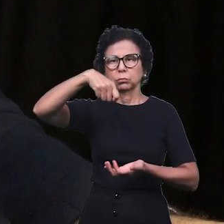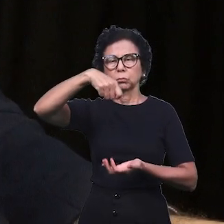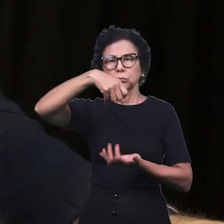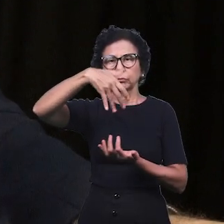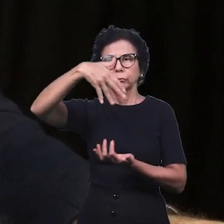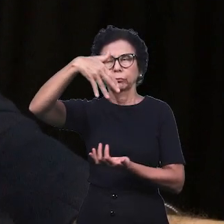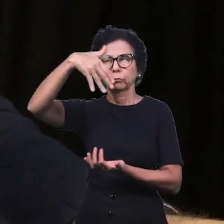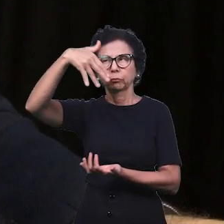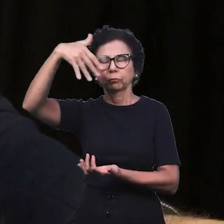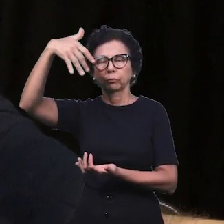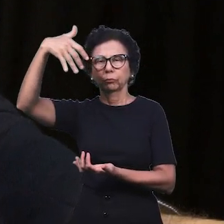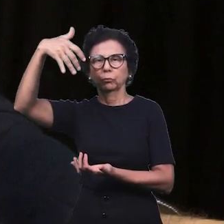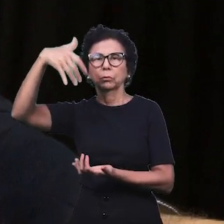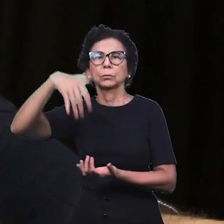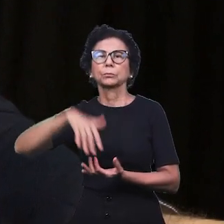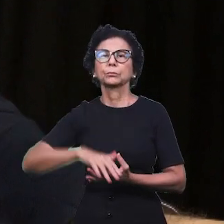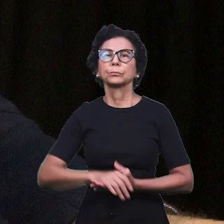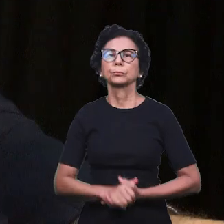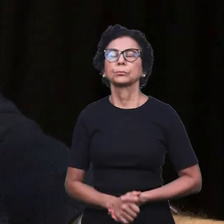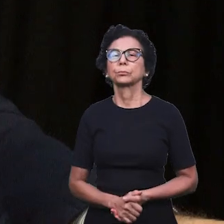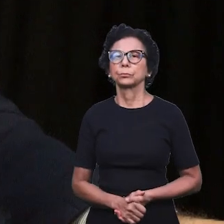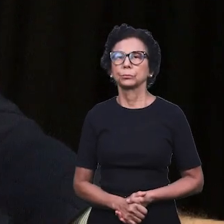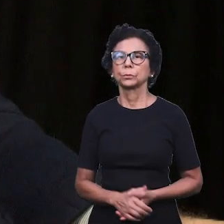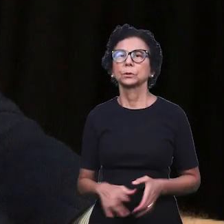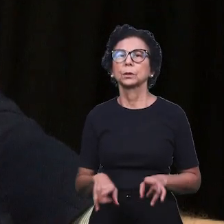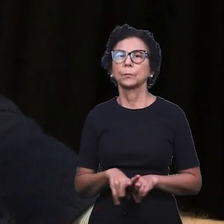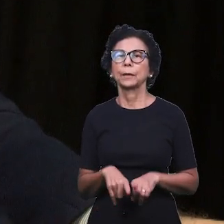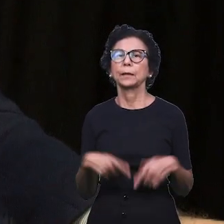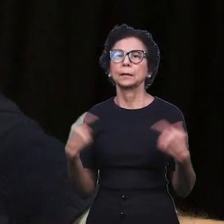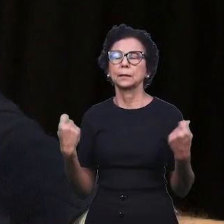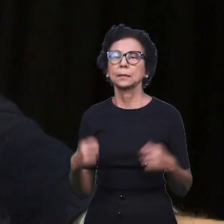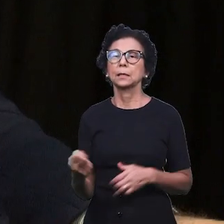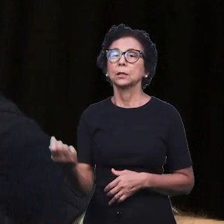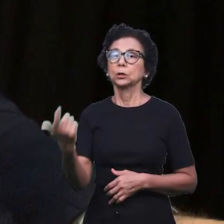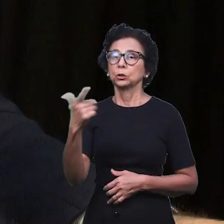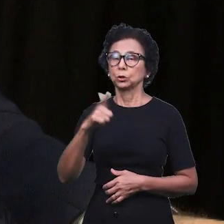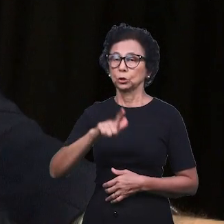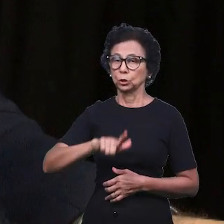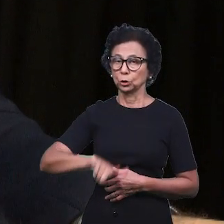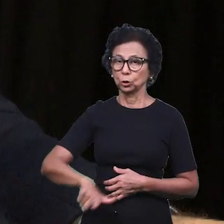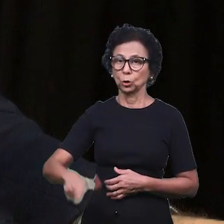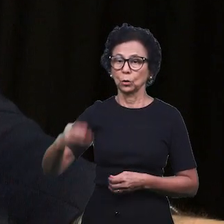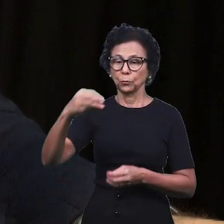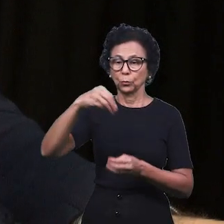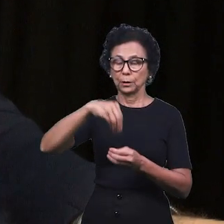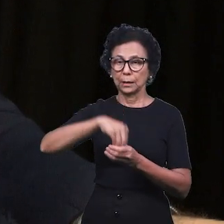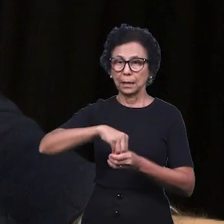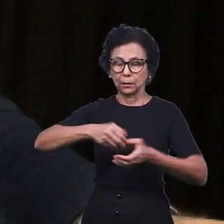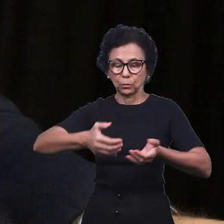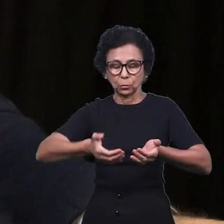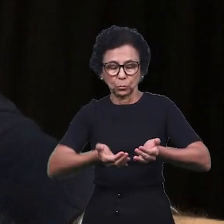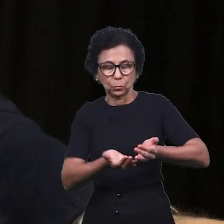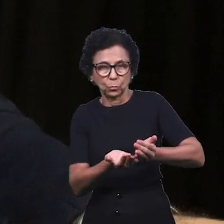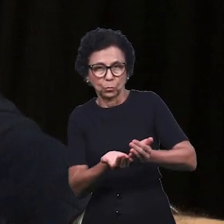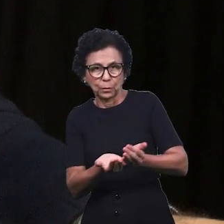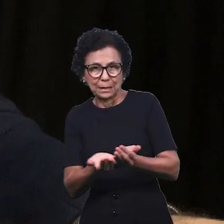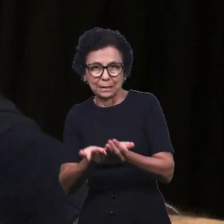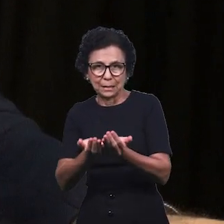Para reacender o incensário. Então o fogo tinha que ser do altar, não podia ser